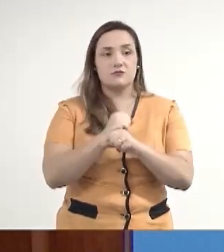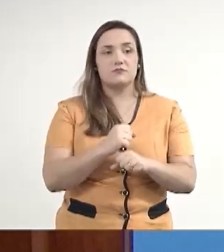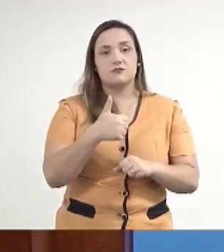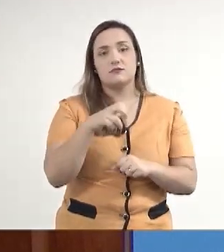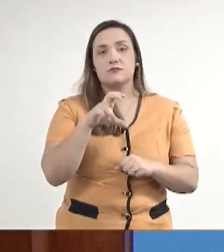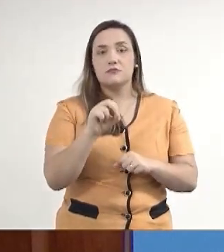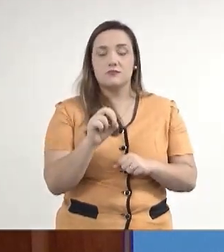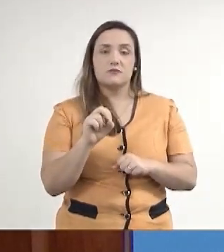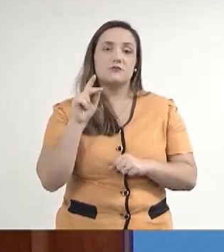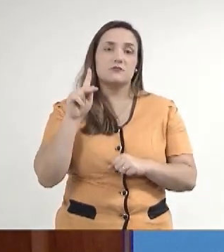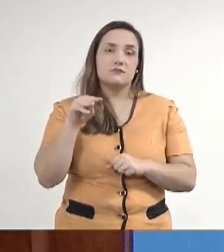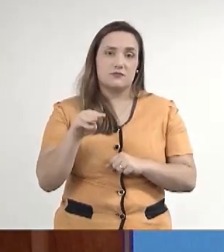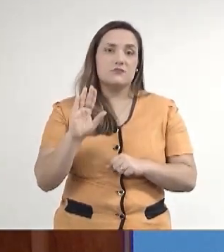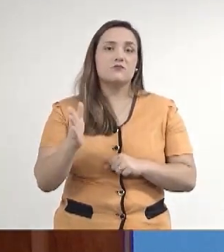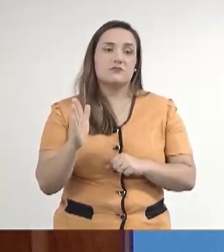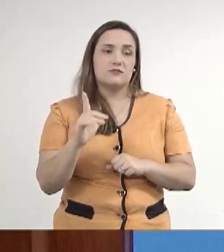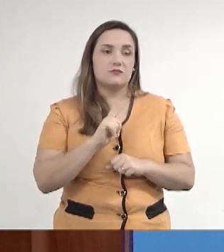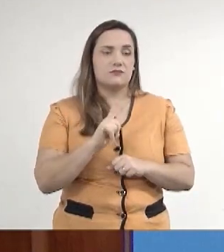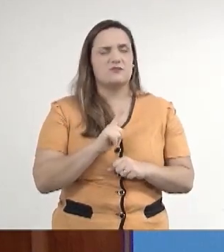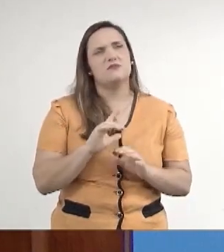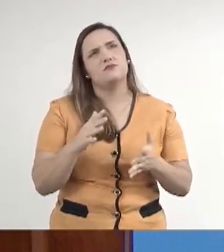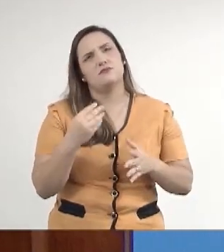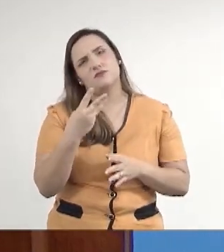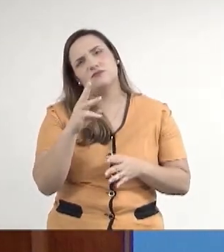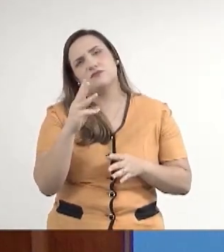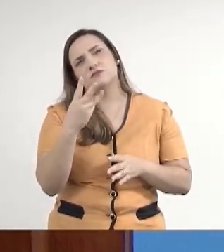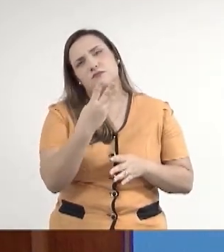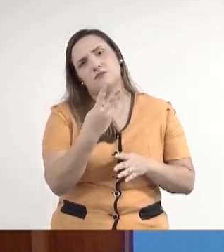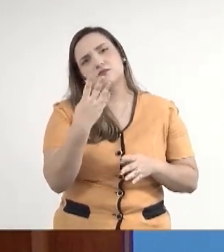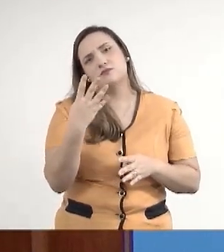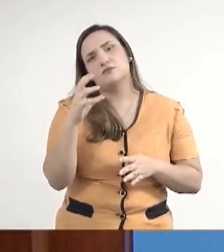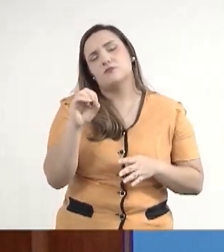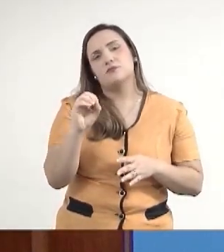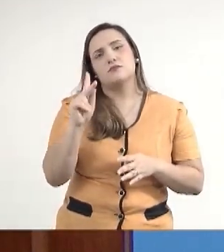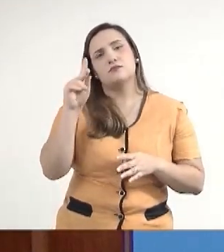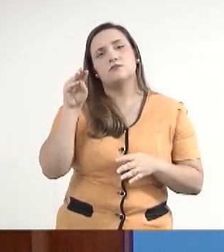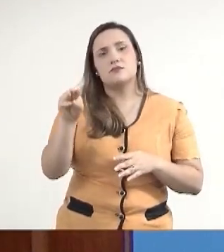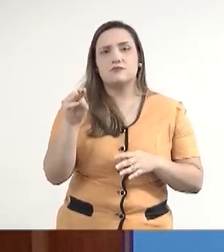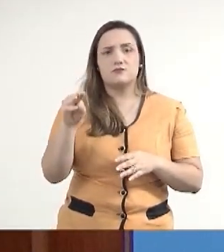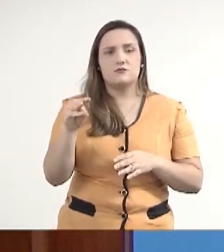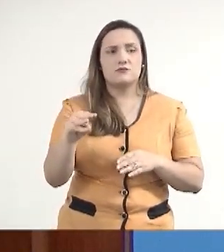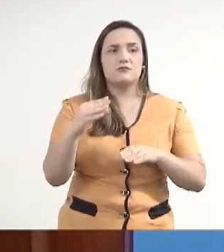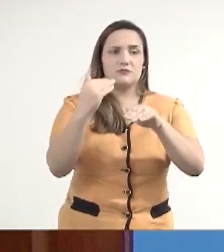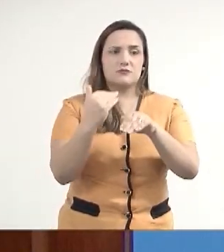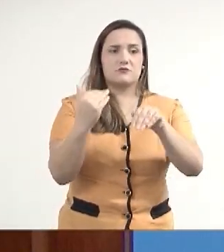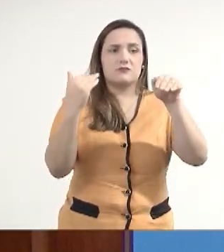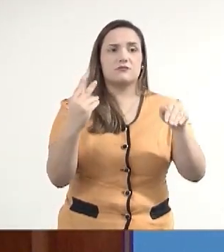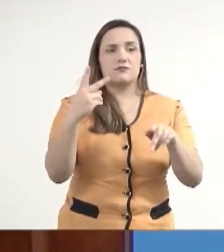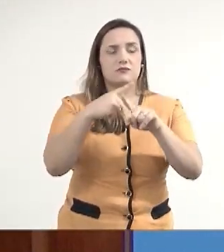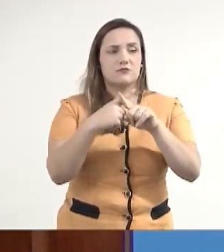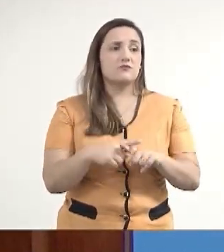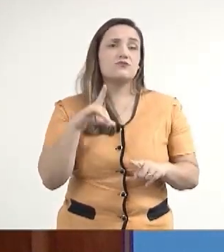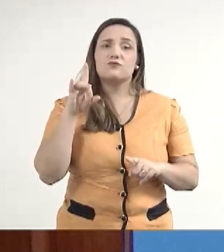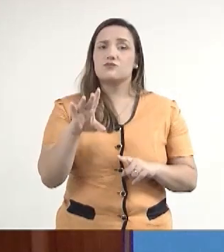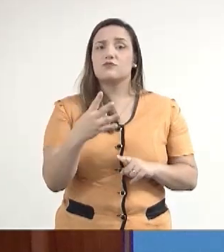nós teríamos aí 340 quilômetros, o que daria somente 40%